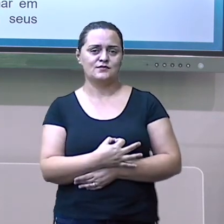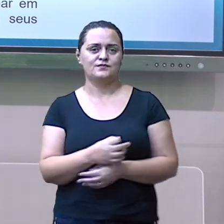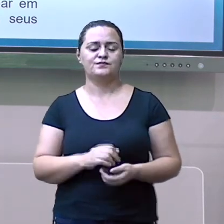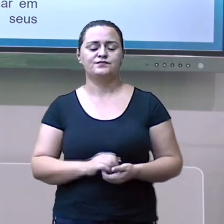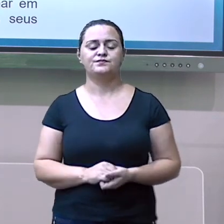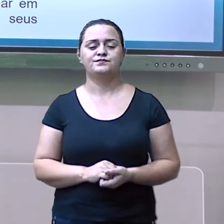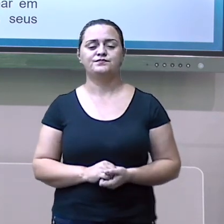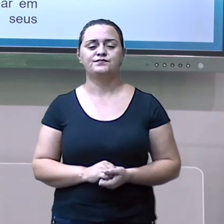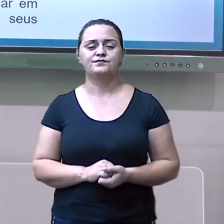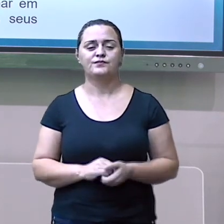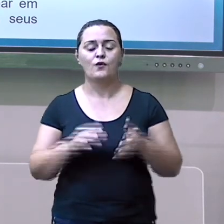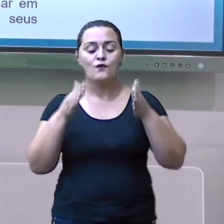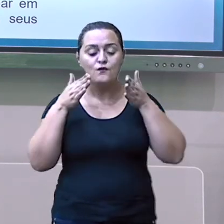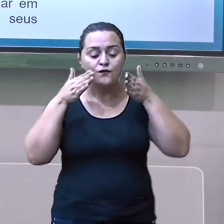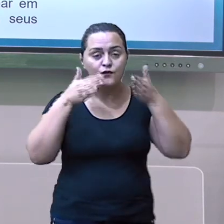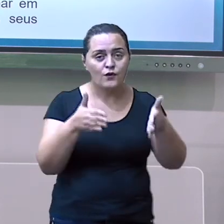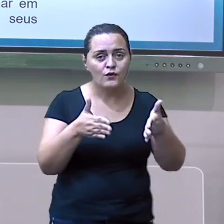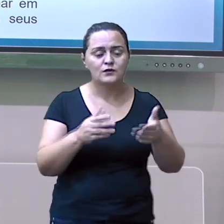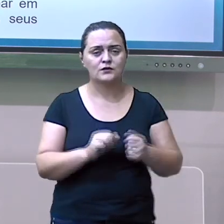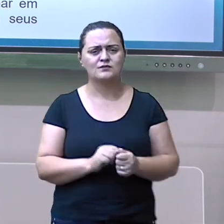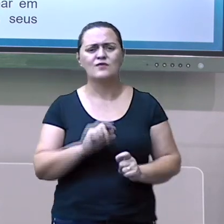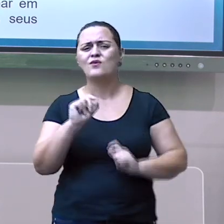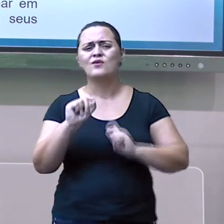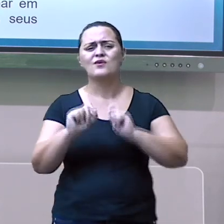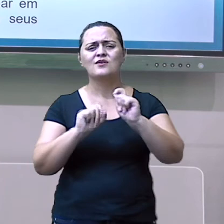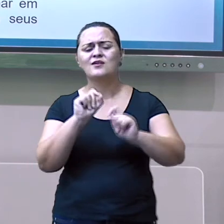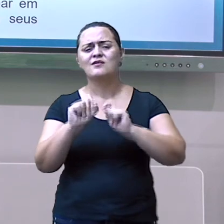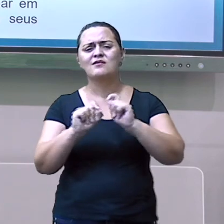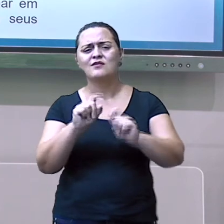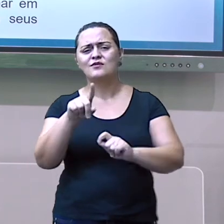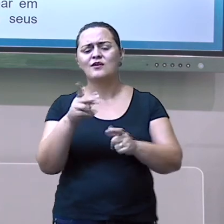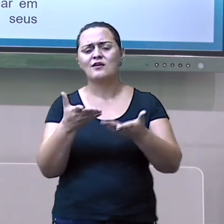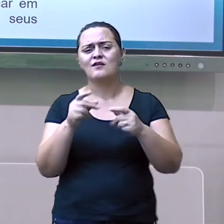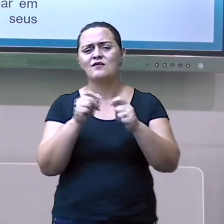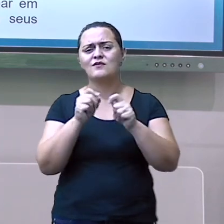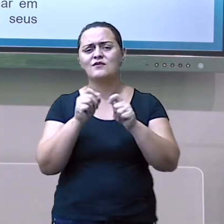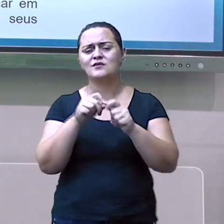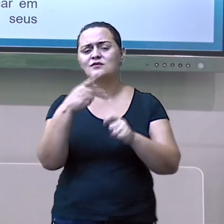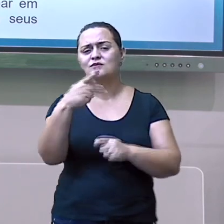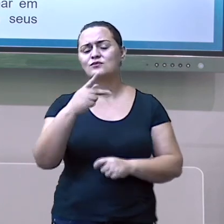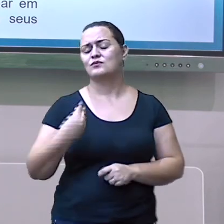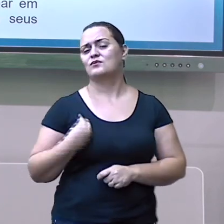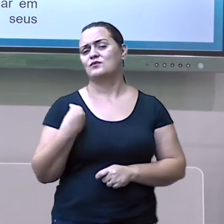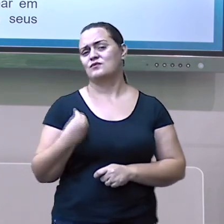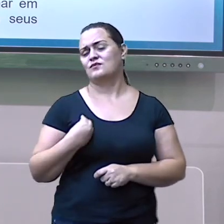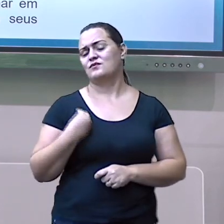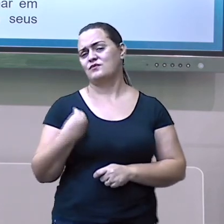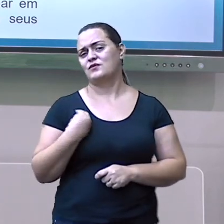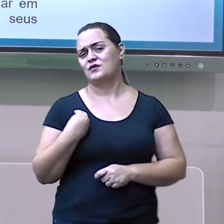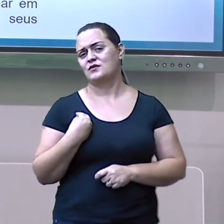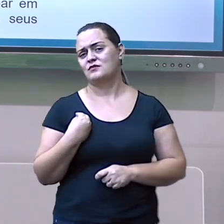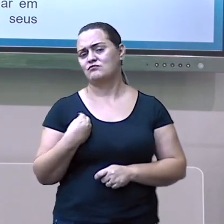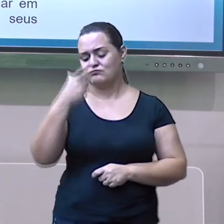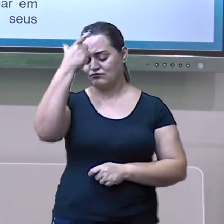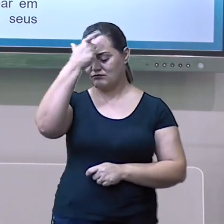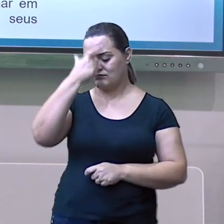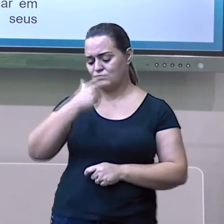que você quer ter. Mas vamos acrescentar um ser